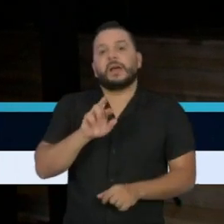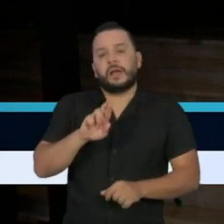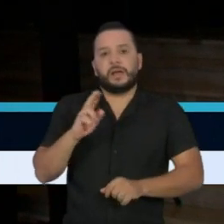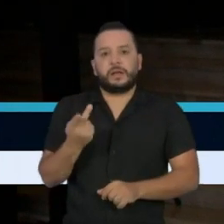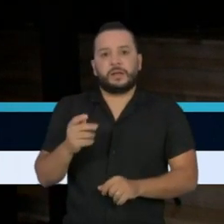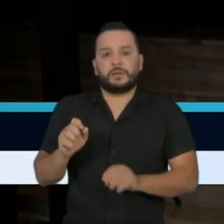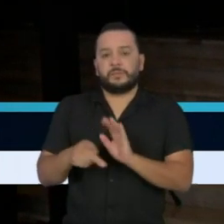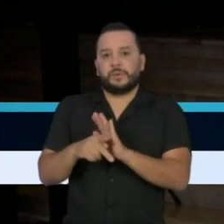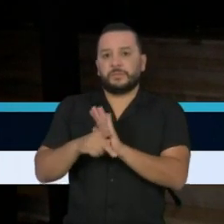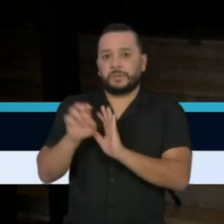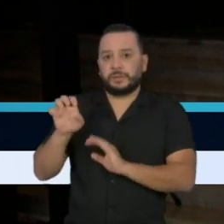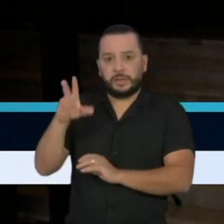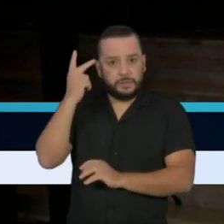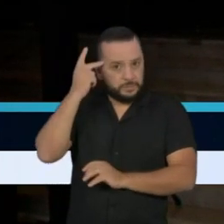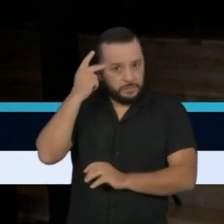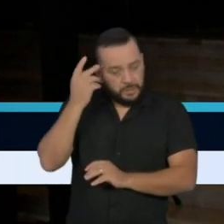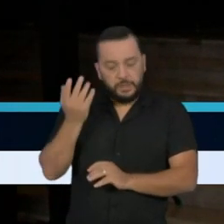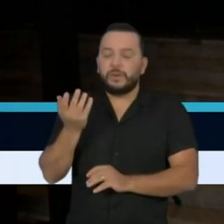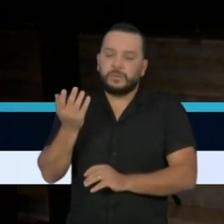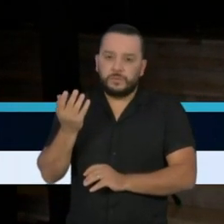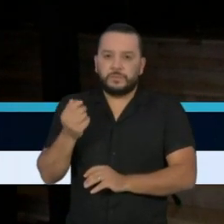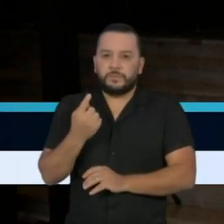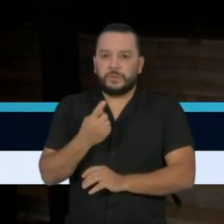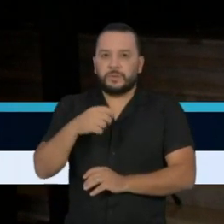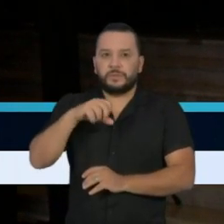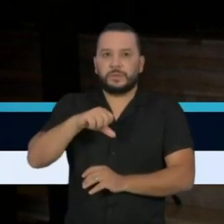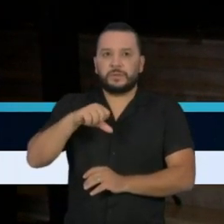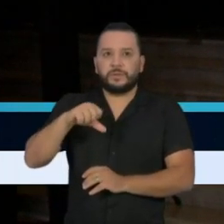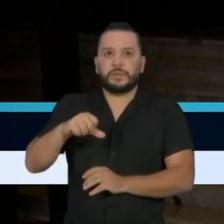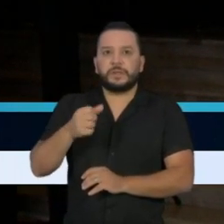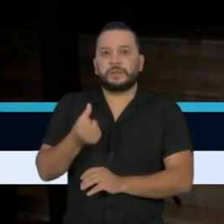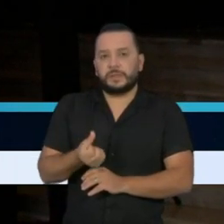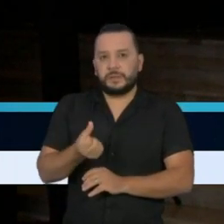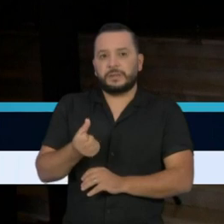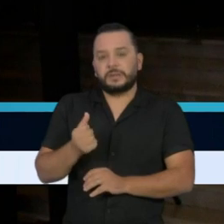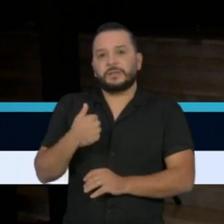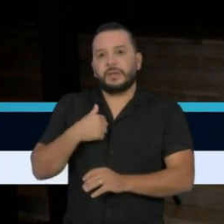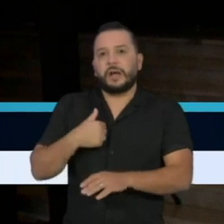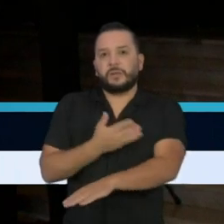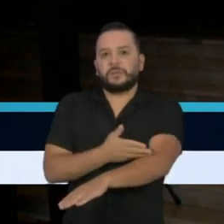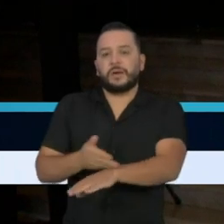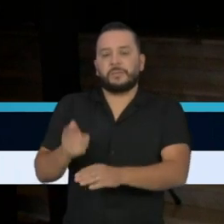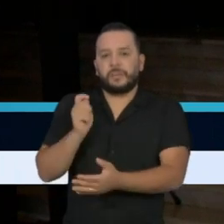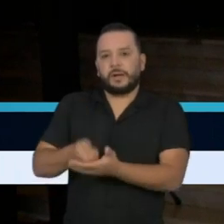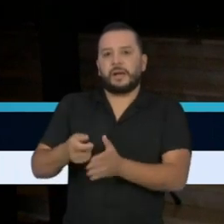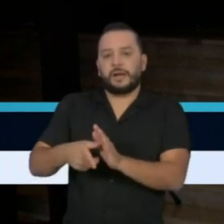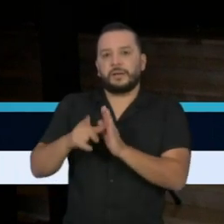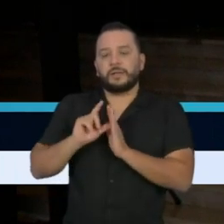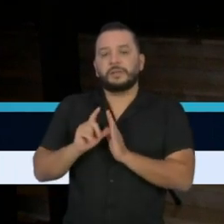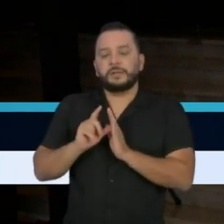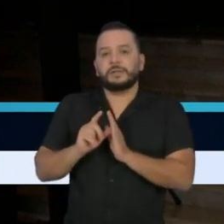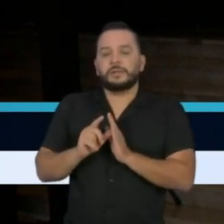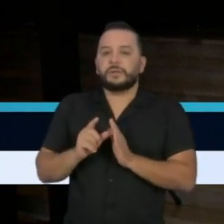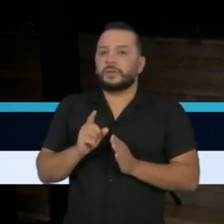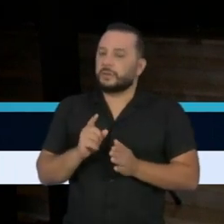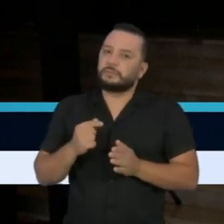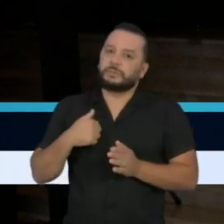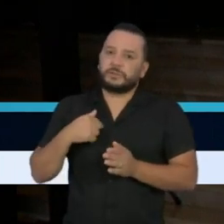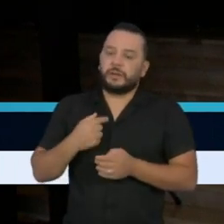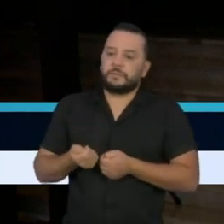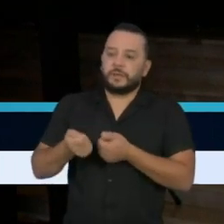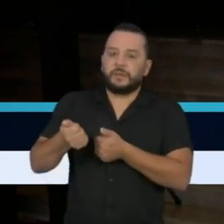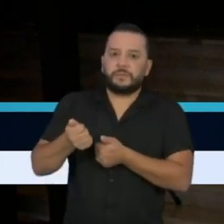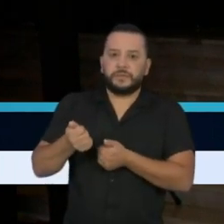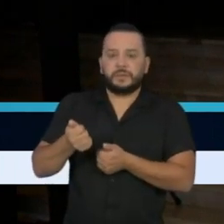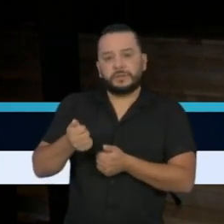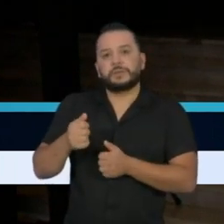tem, desde 1996, o hábito de pagamento antecipado no aniversário do servidor público de metade